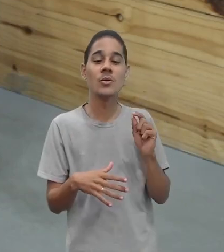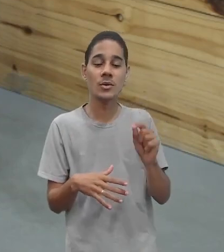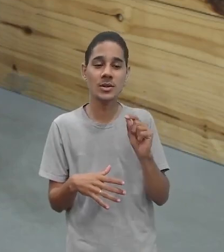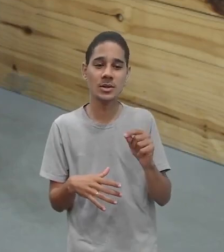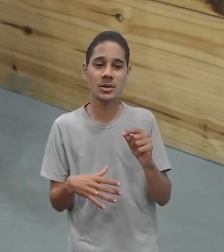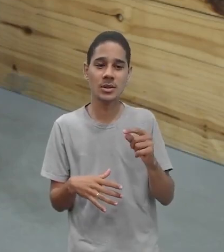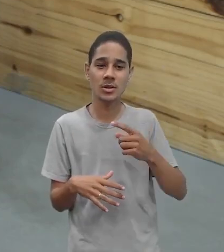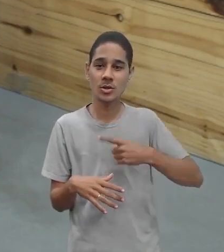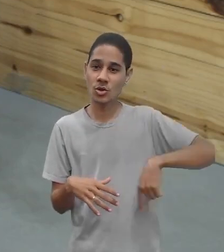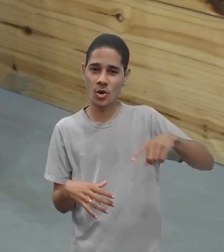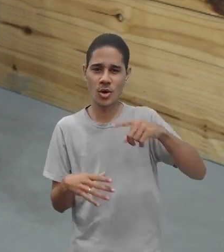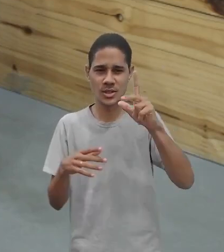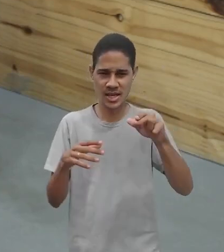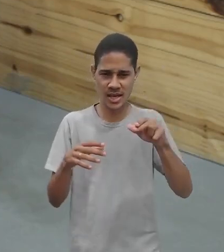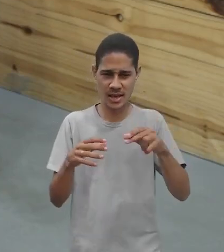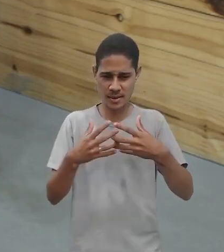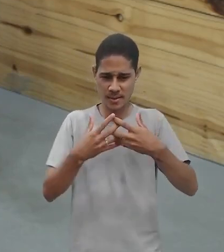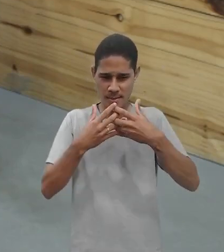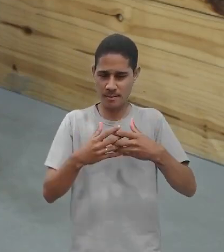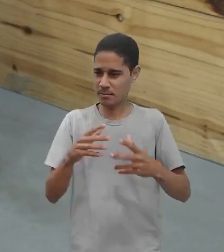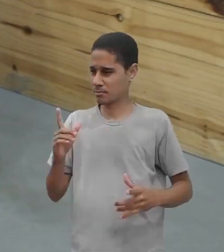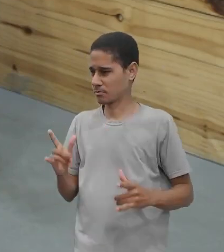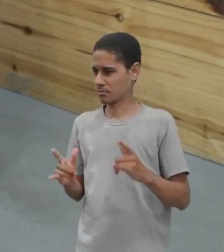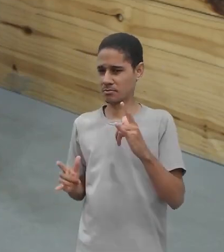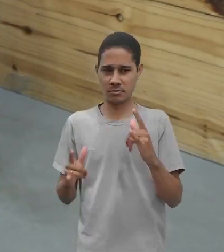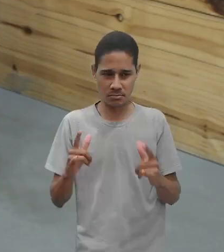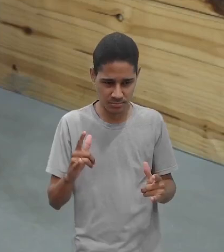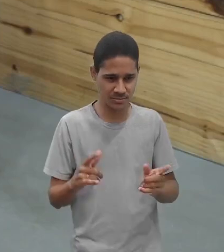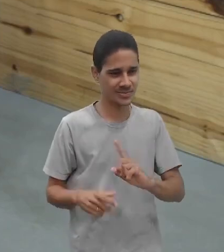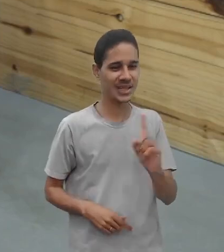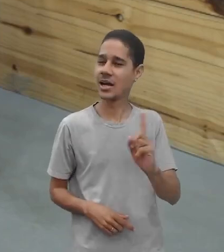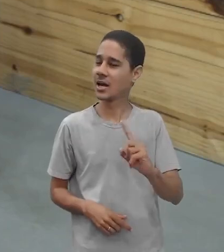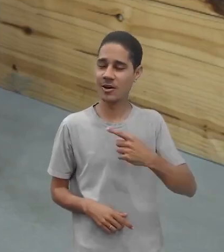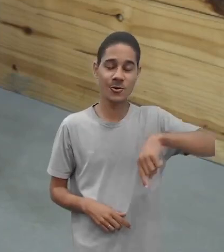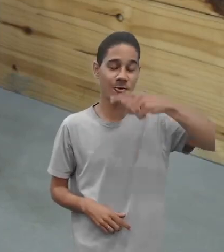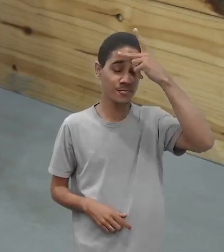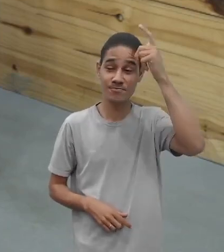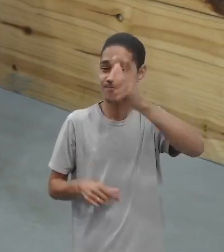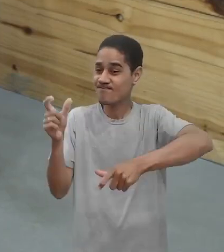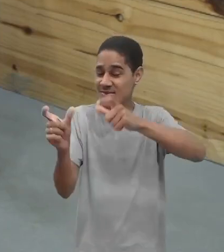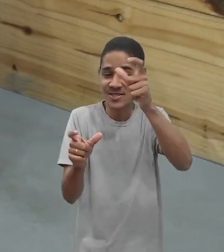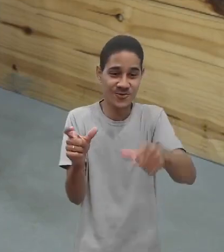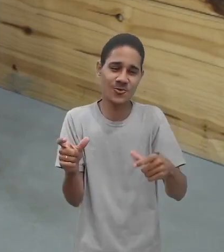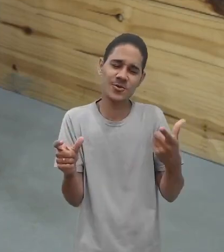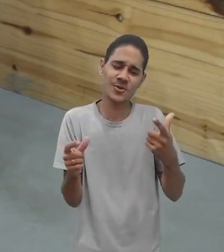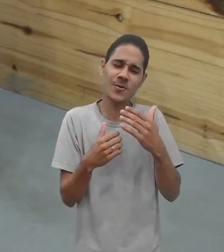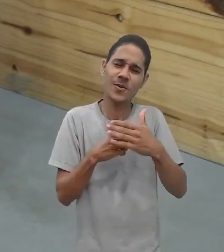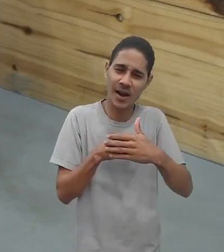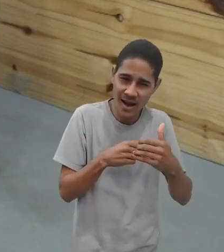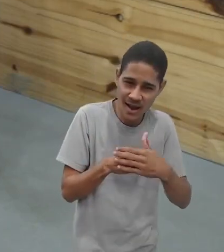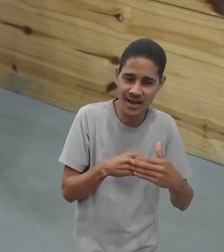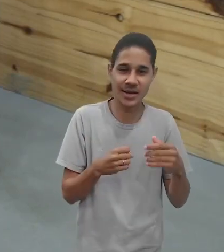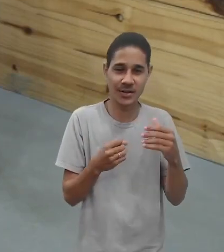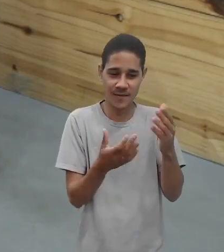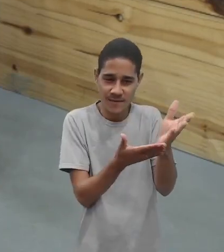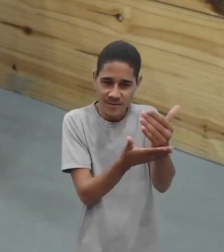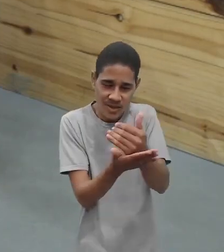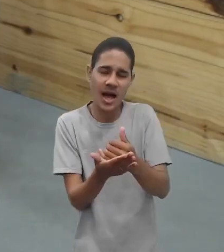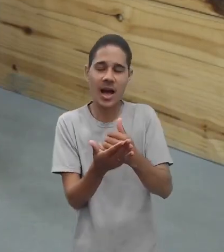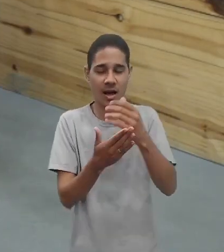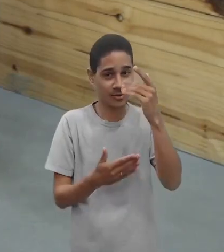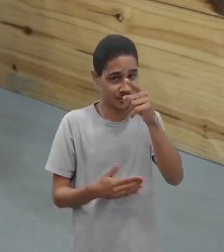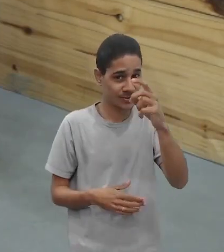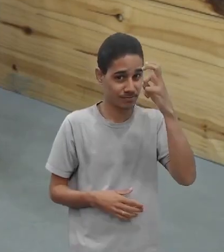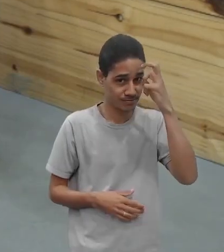não somos máquinas, nós somos pessoas. E quando a gente toca nas pessoas, a gente toca com carinho. Então, use esses dados com sabedoria. Estar aqui